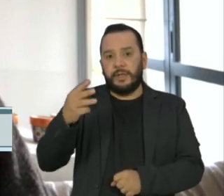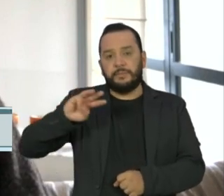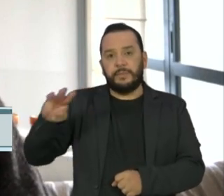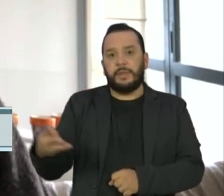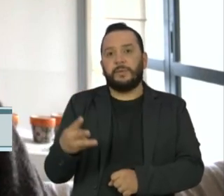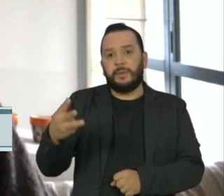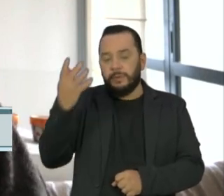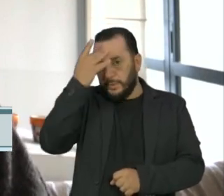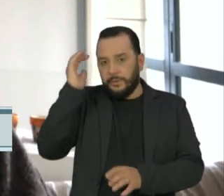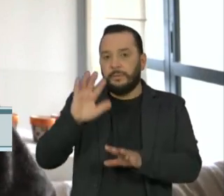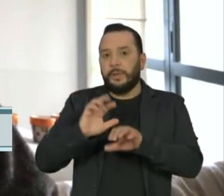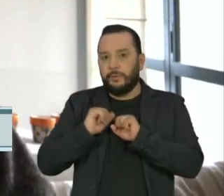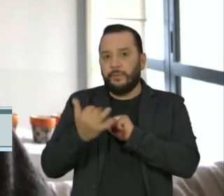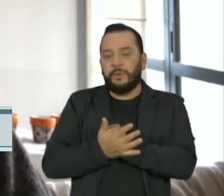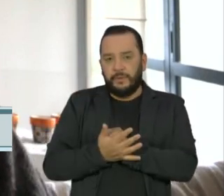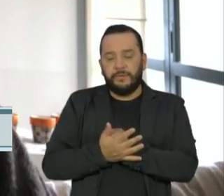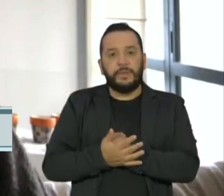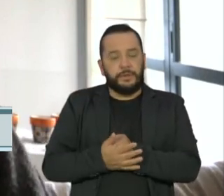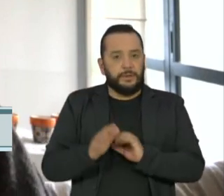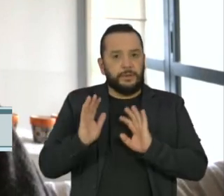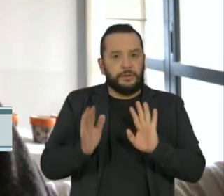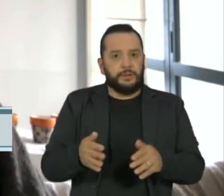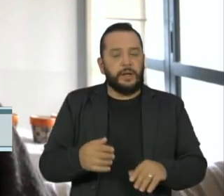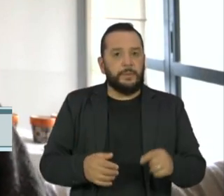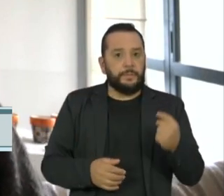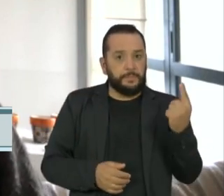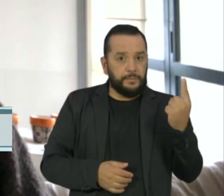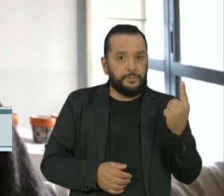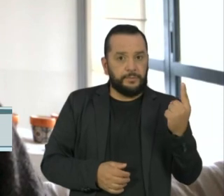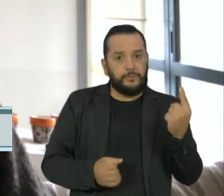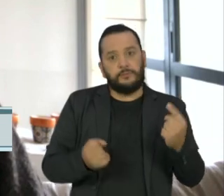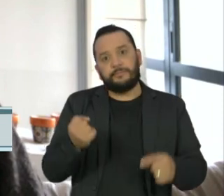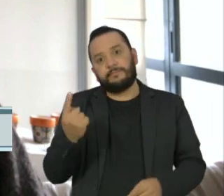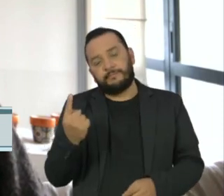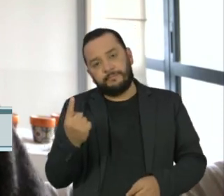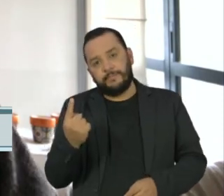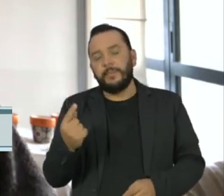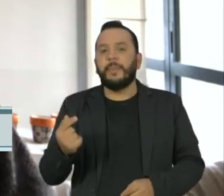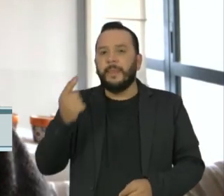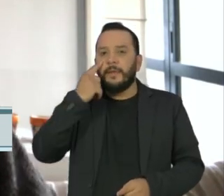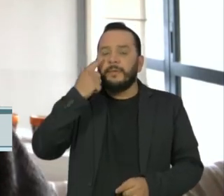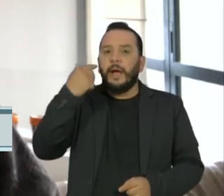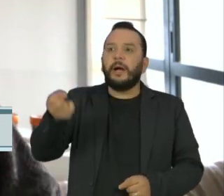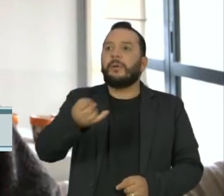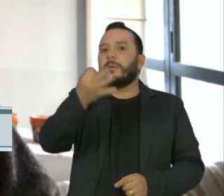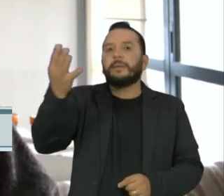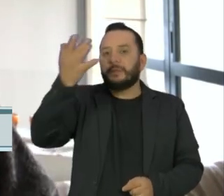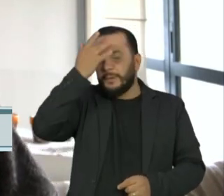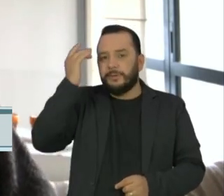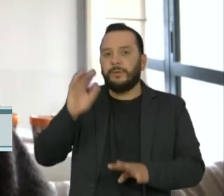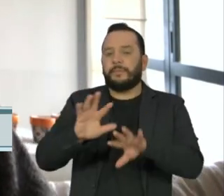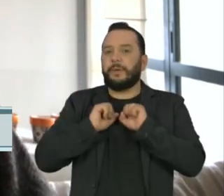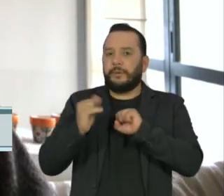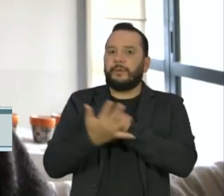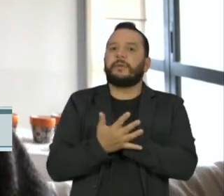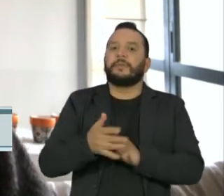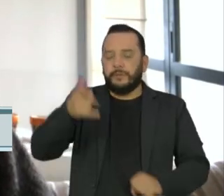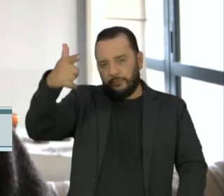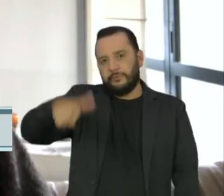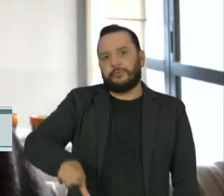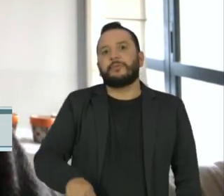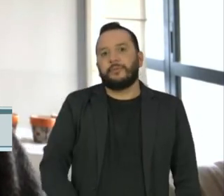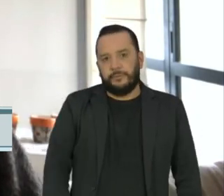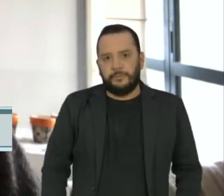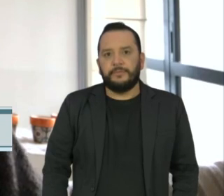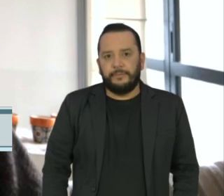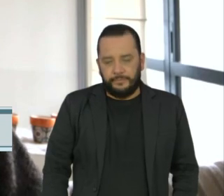foi o primeiro. E agora eles vão pipocar outros casos aí. E precisa olhar um a um para ver qual é o nível de identificação virológica ao